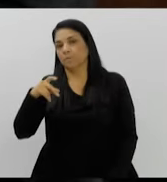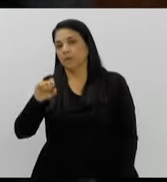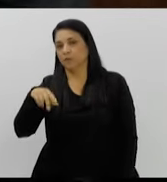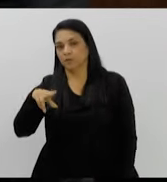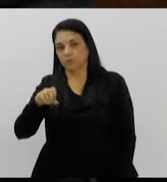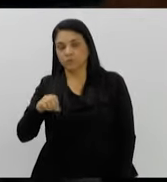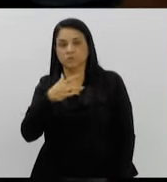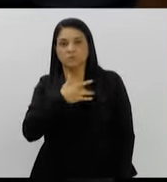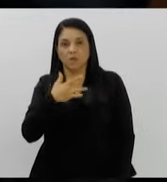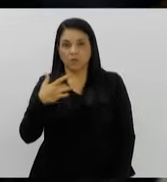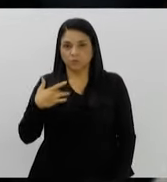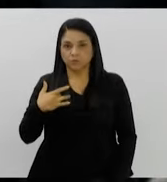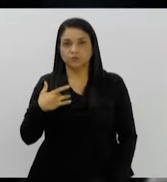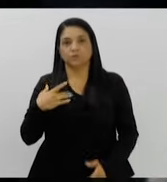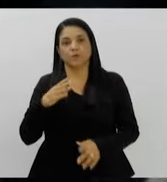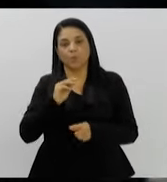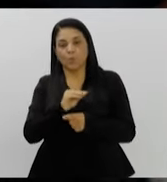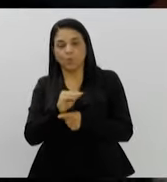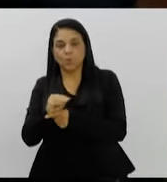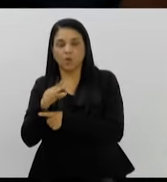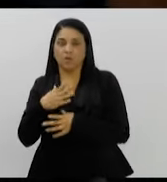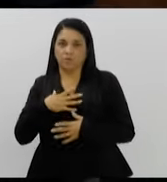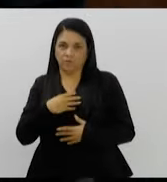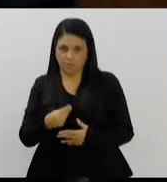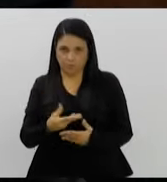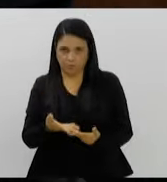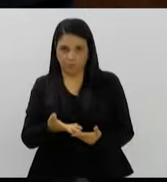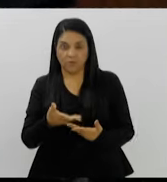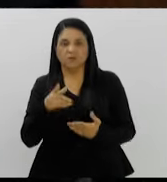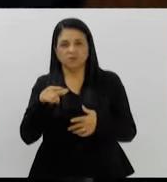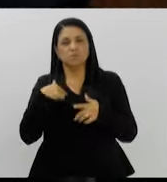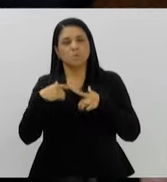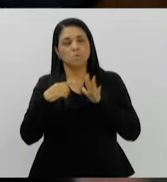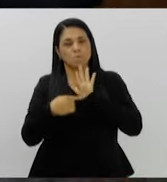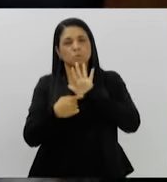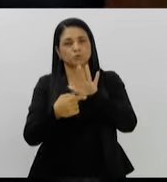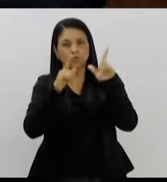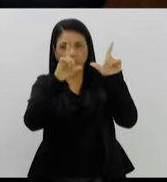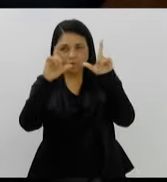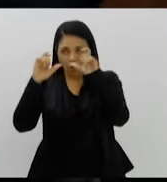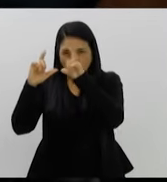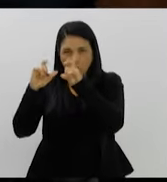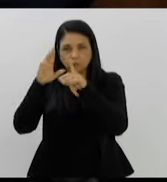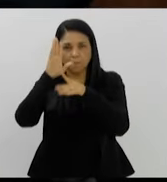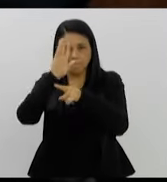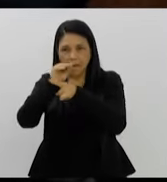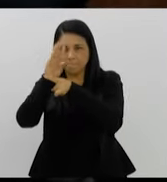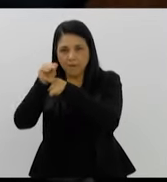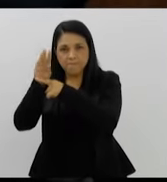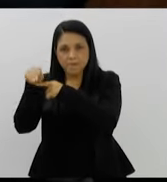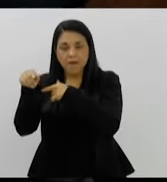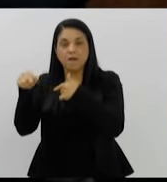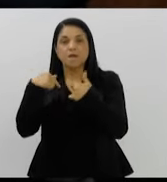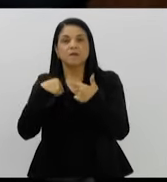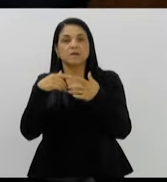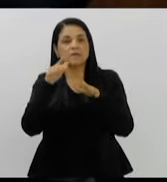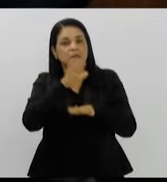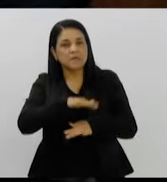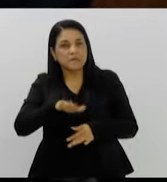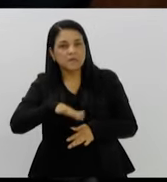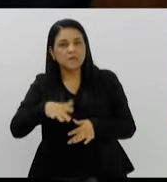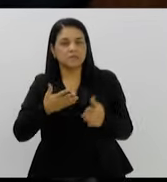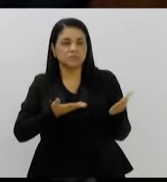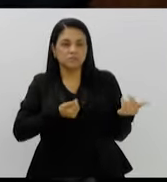fotos na CPI Deputado Fred deputada Carla e os demais de crianças e e e